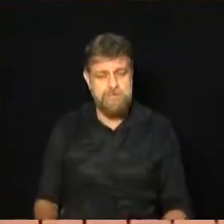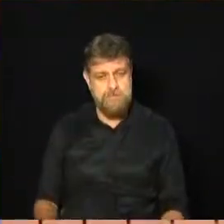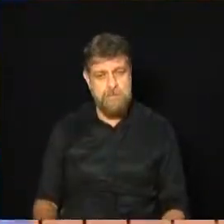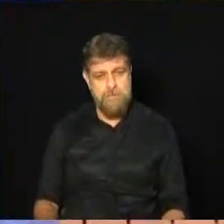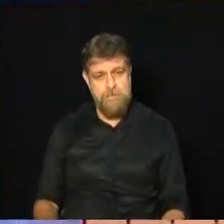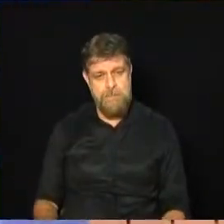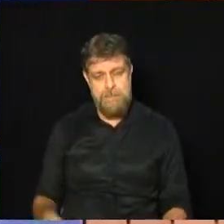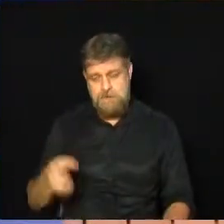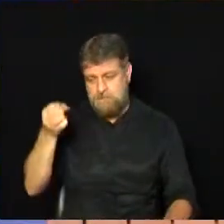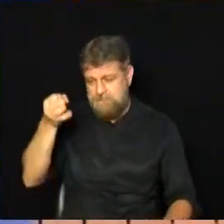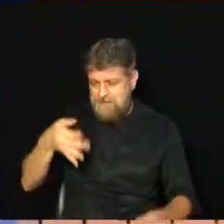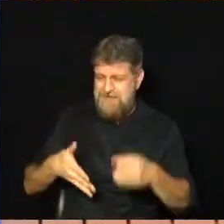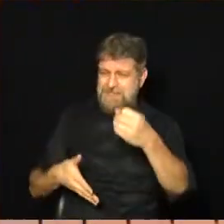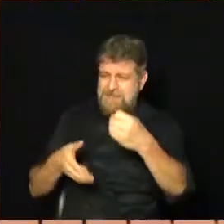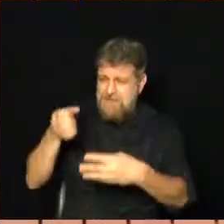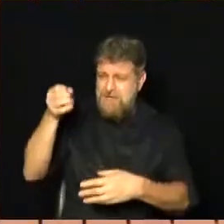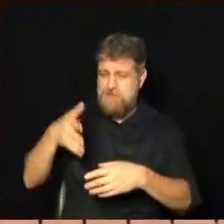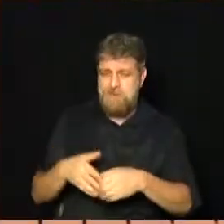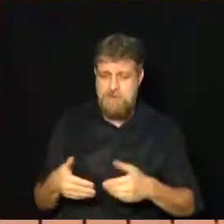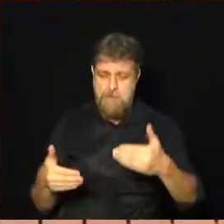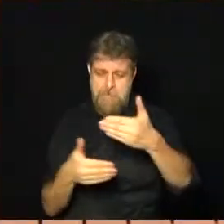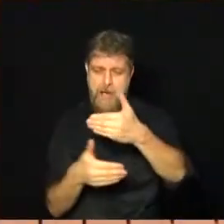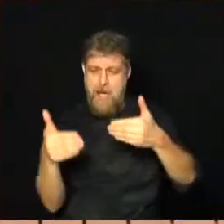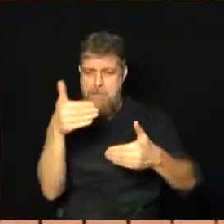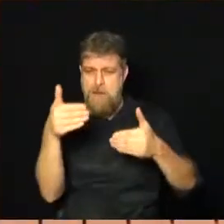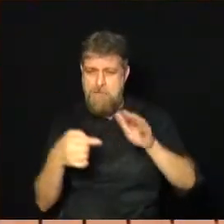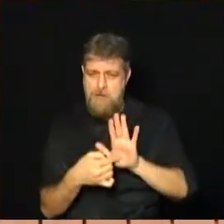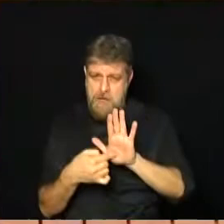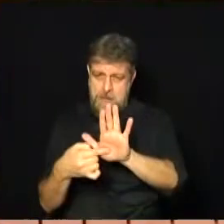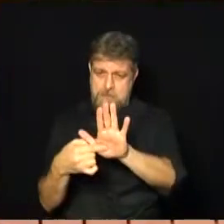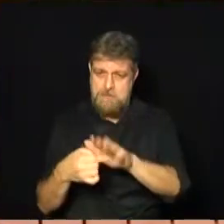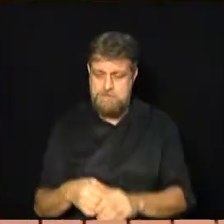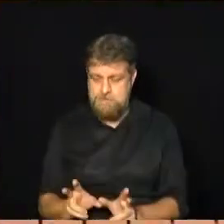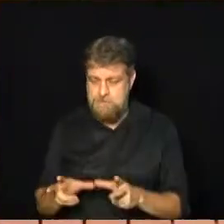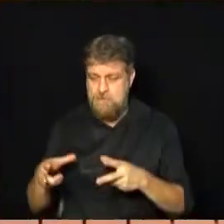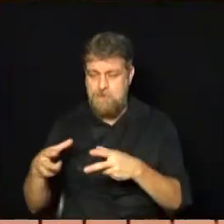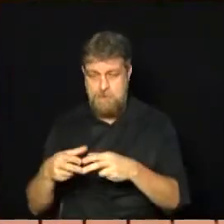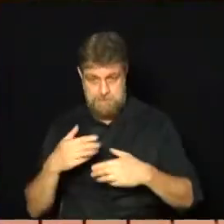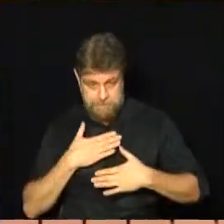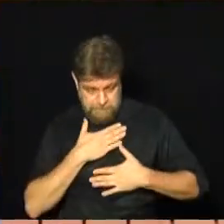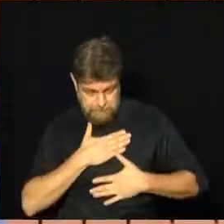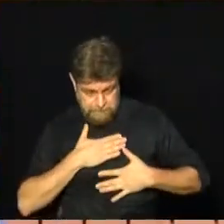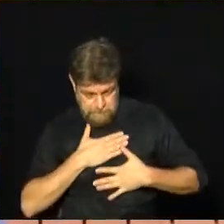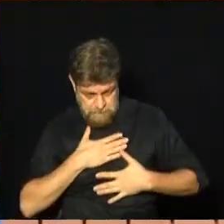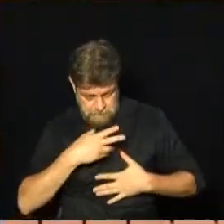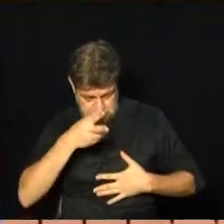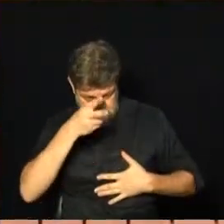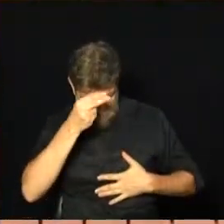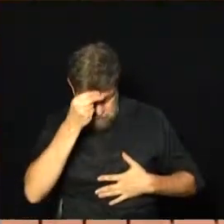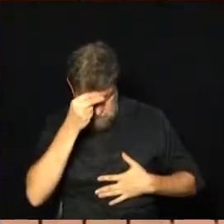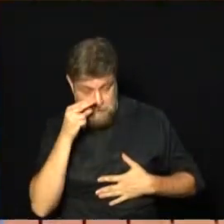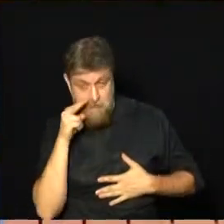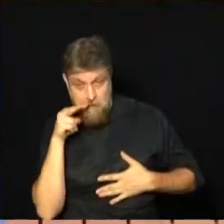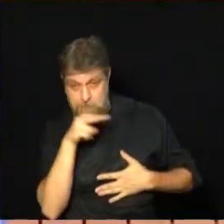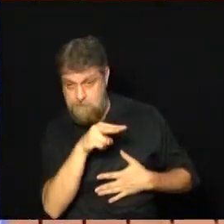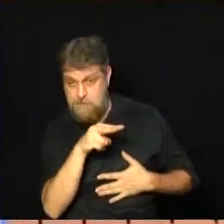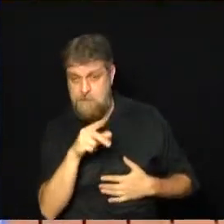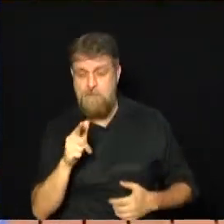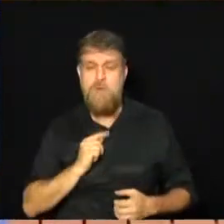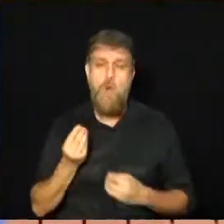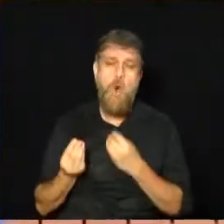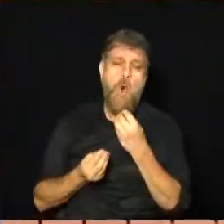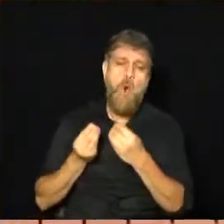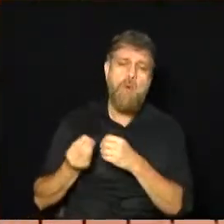as explicações, a apresentação aqui, a comissão ficou satisfeita, né, com o que viu e com o